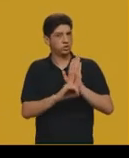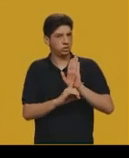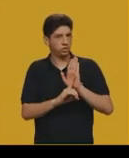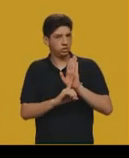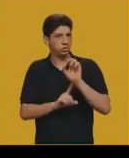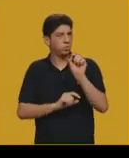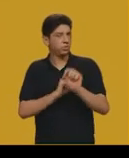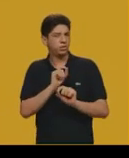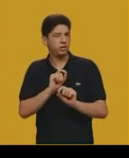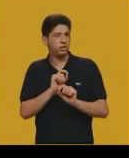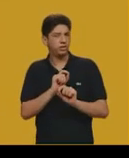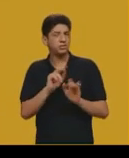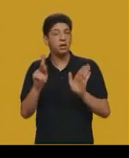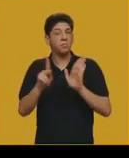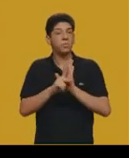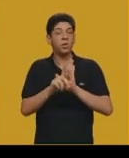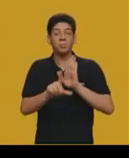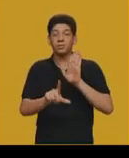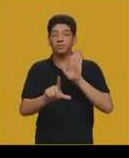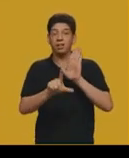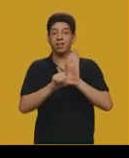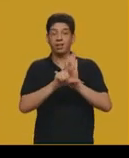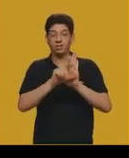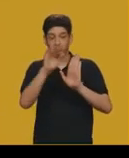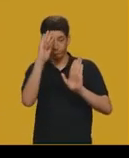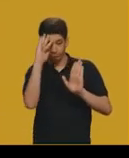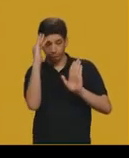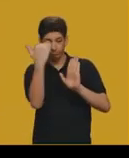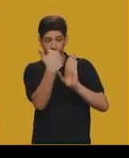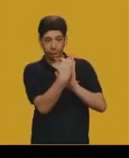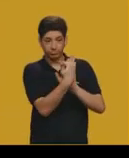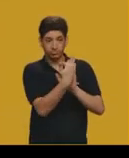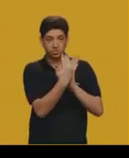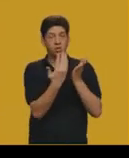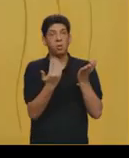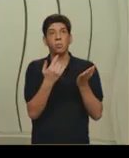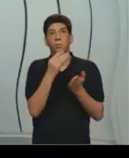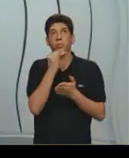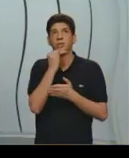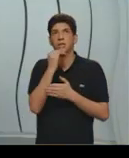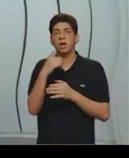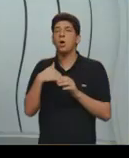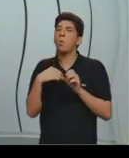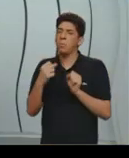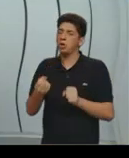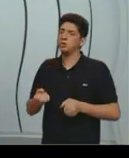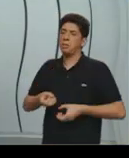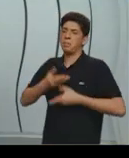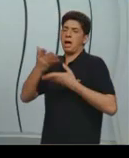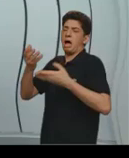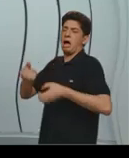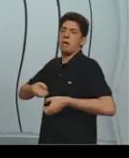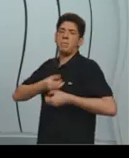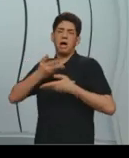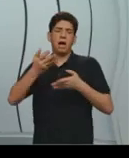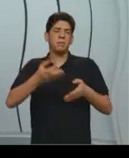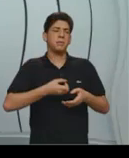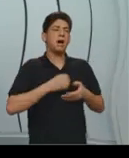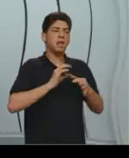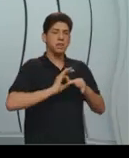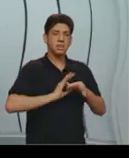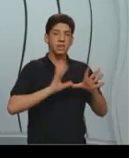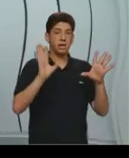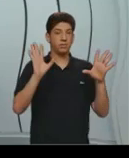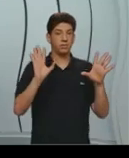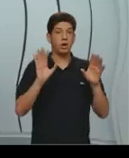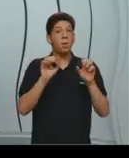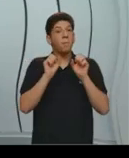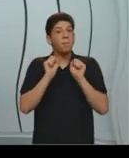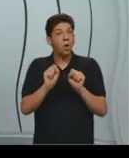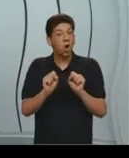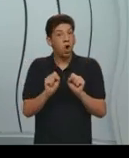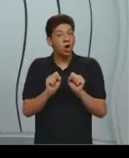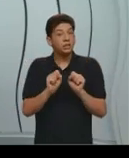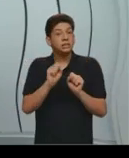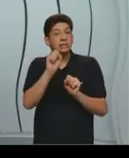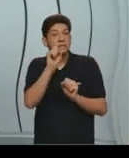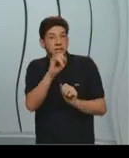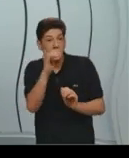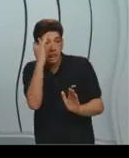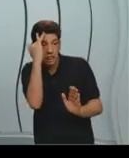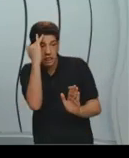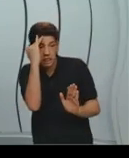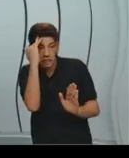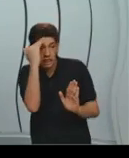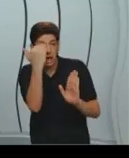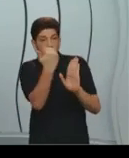baseada nas leis. E aí, professor, eu posso manifestar livremente? Pode, desde que isso não fira as leis. Por exemplo, eu posso